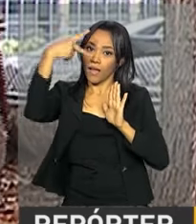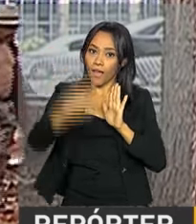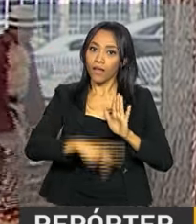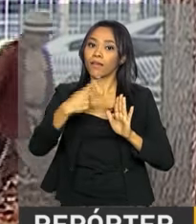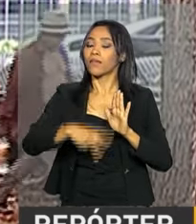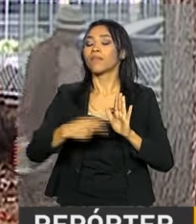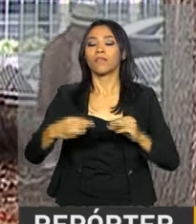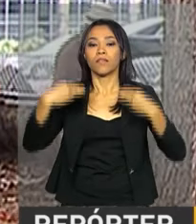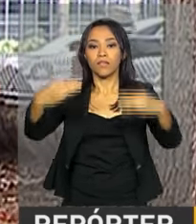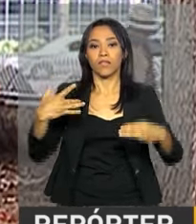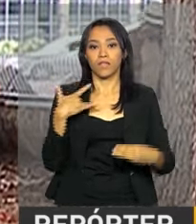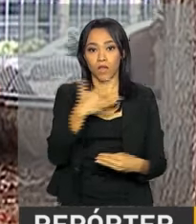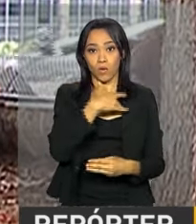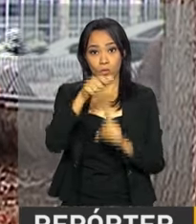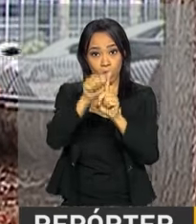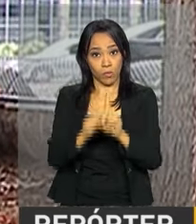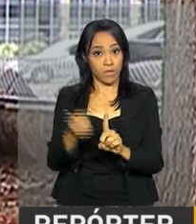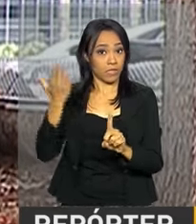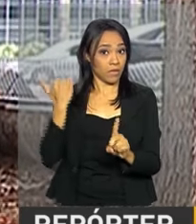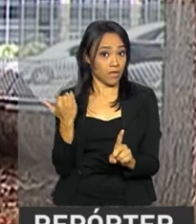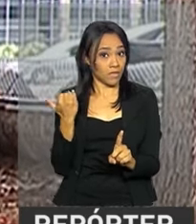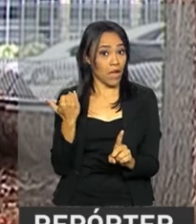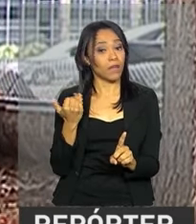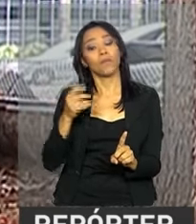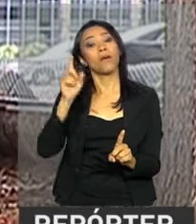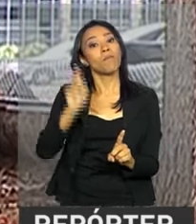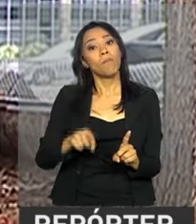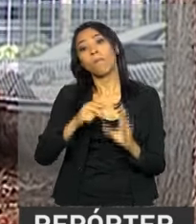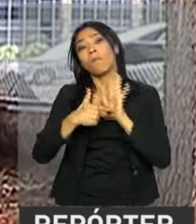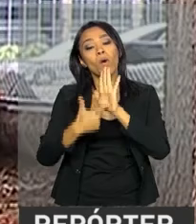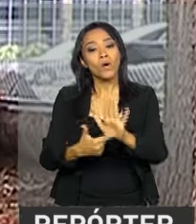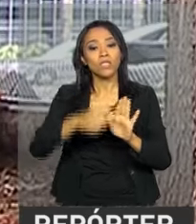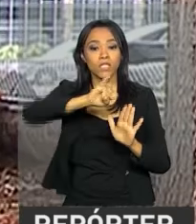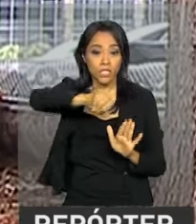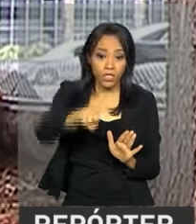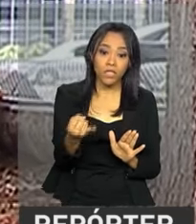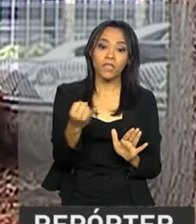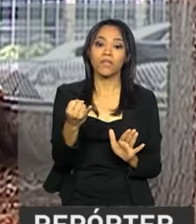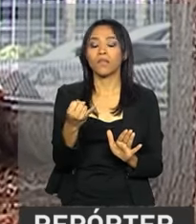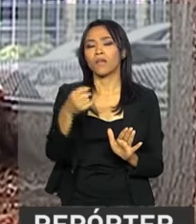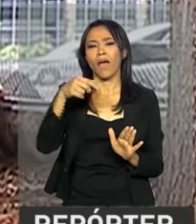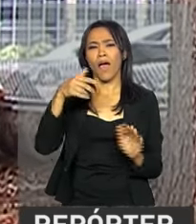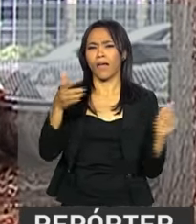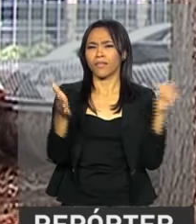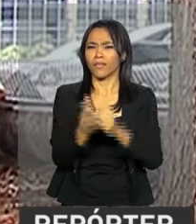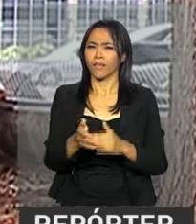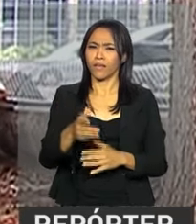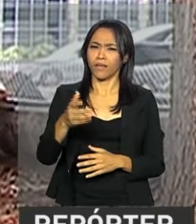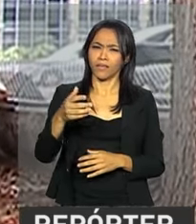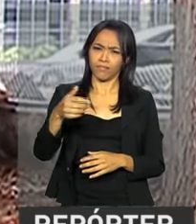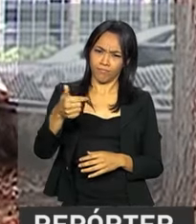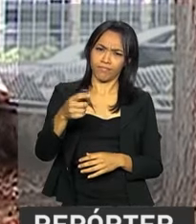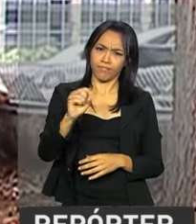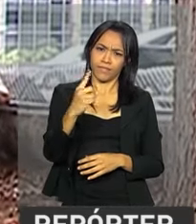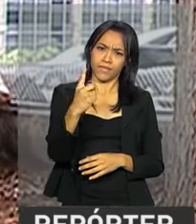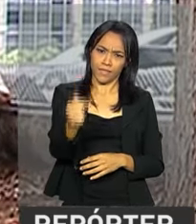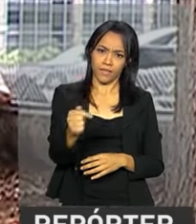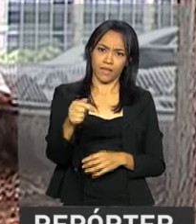Ministério da Saúde no mês passado mostra que Janeiro desse ano até 17 de setembro foram